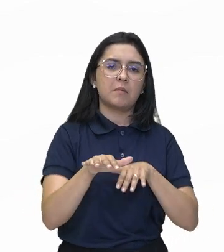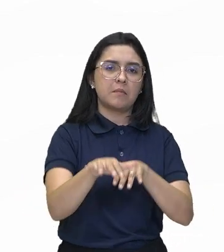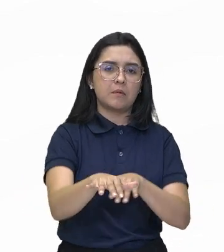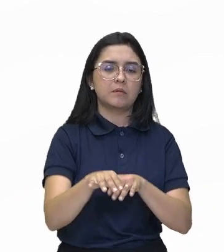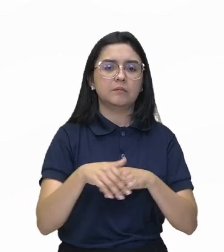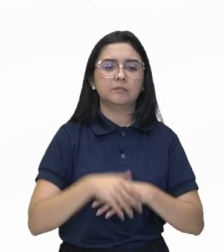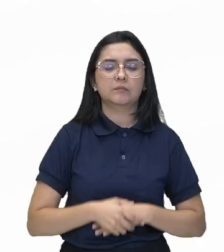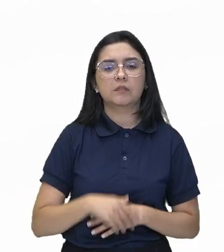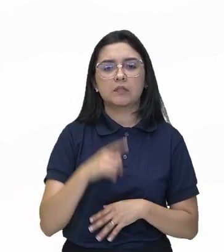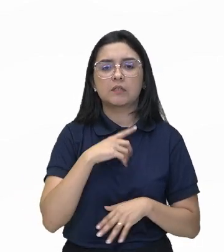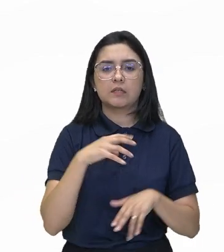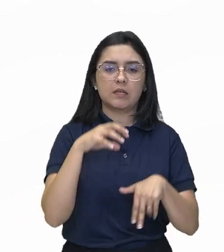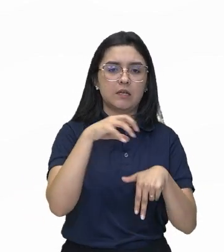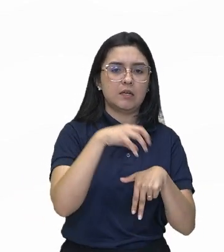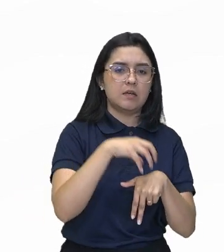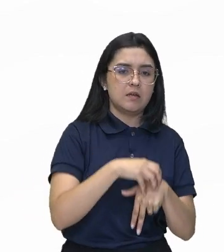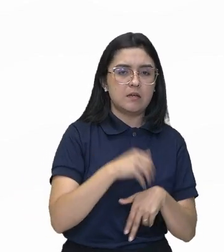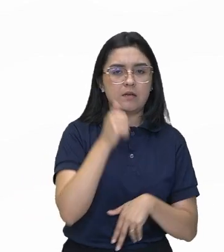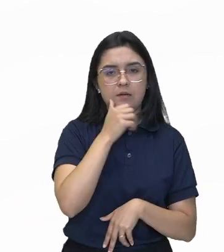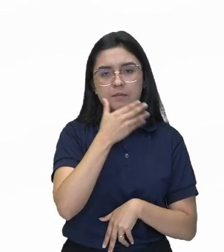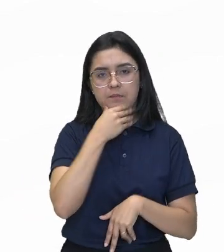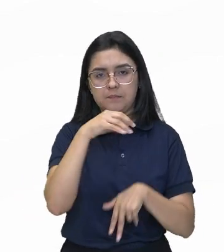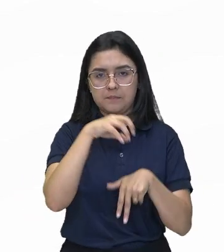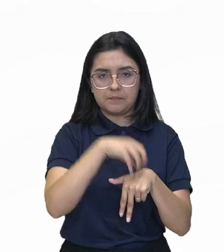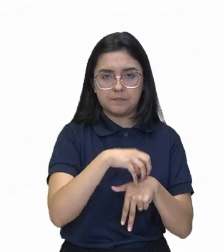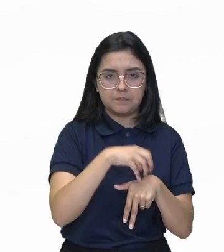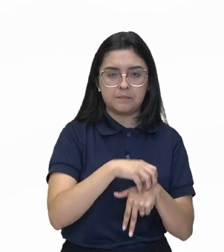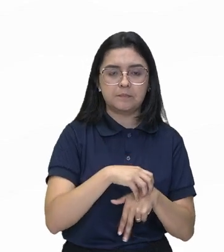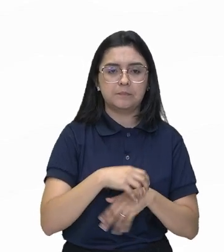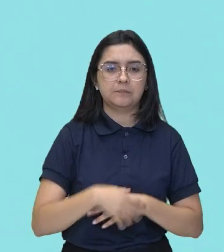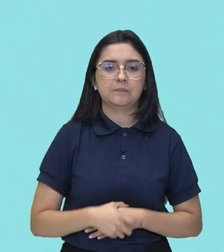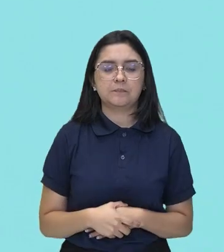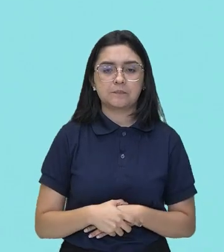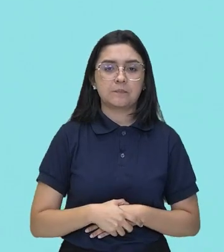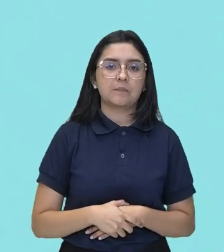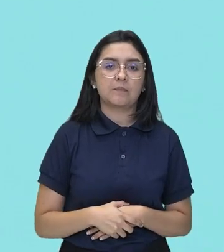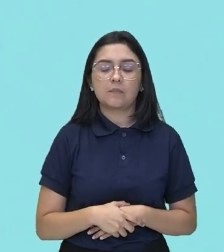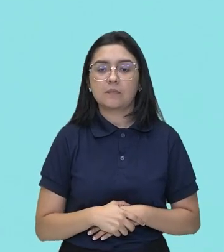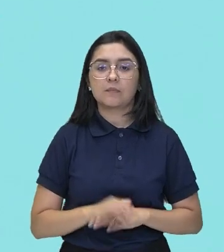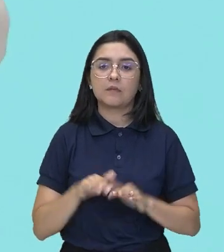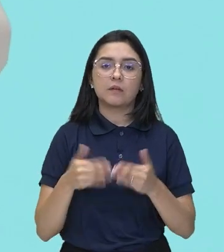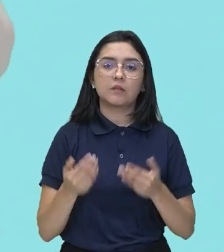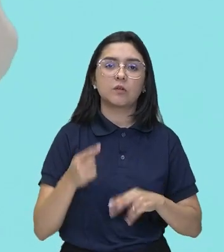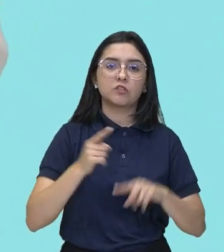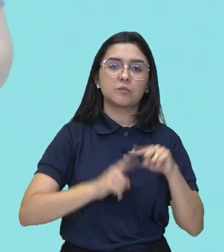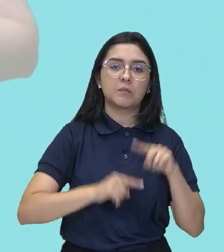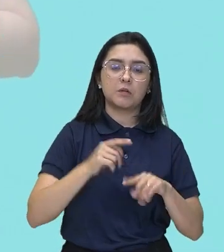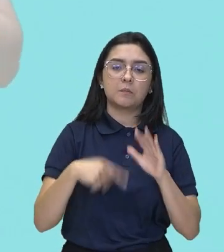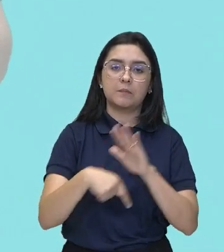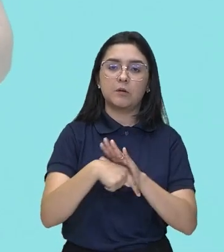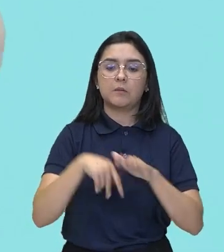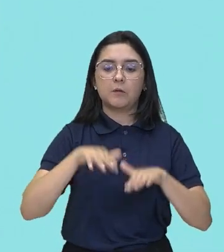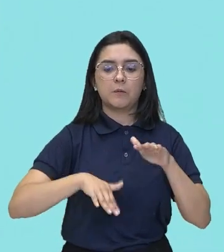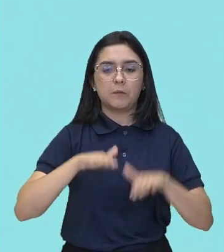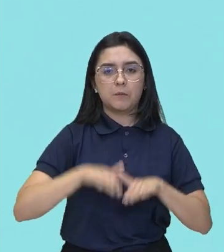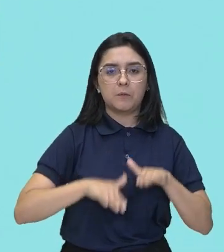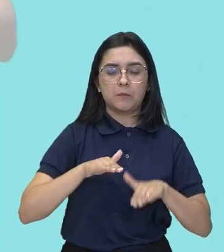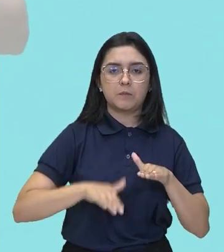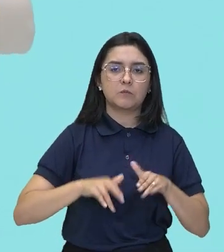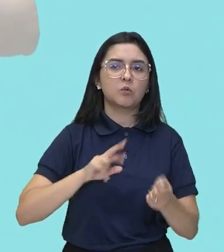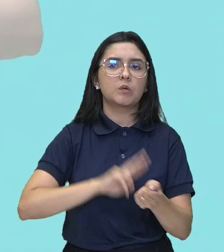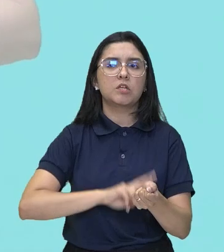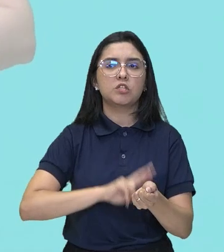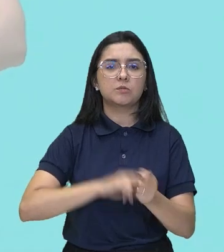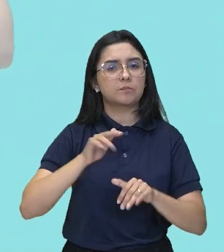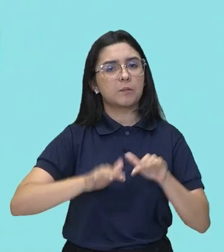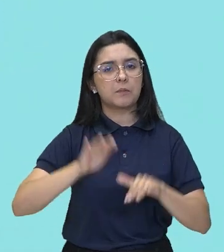conta com rei, rainha e toda uma corte simbólica. Então, os instrumentos de percussão marcam o ritmo